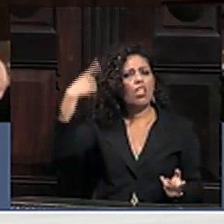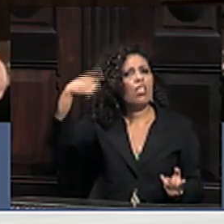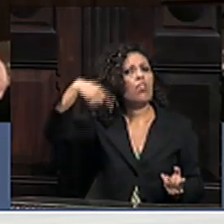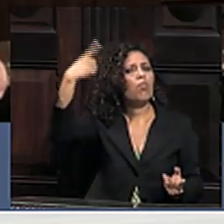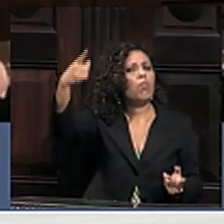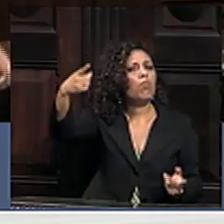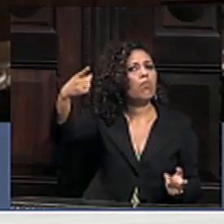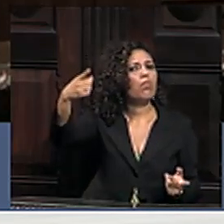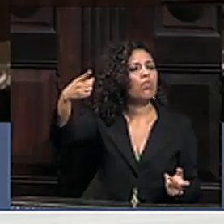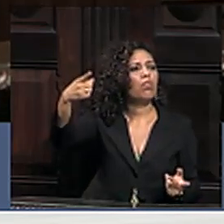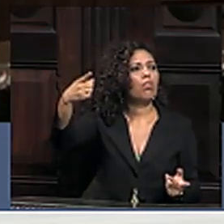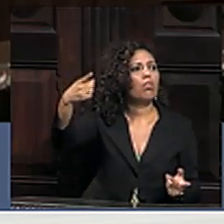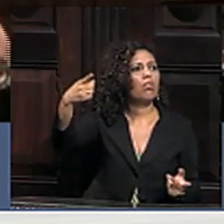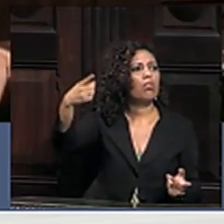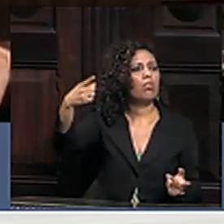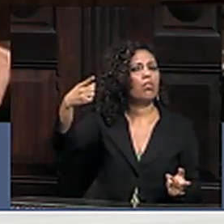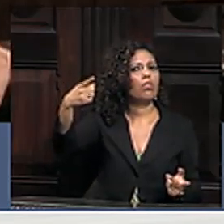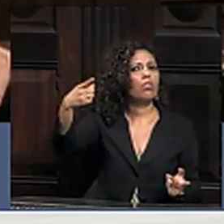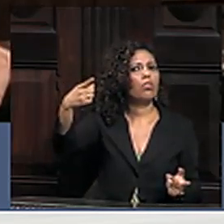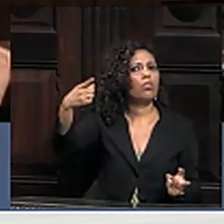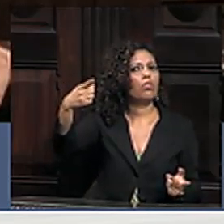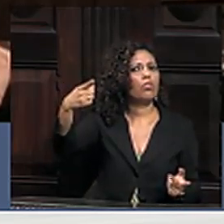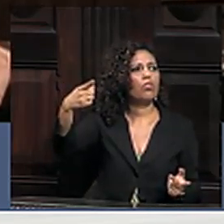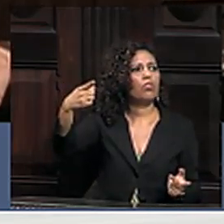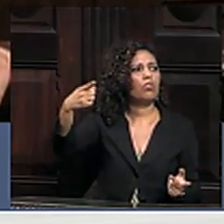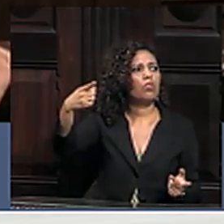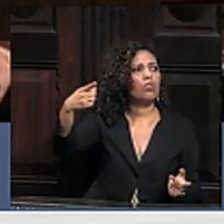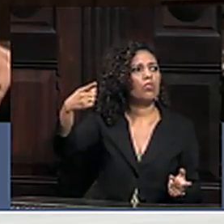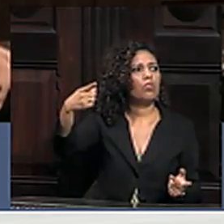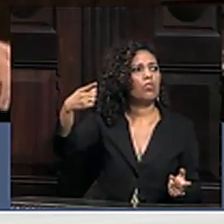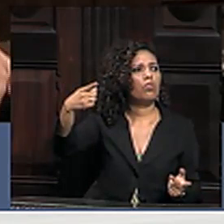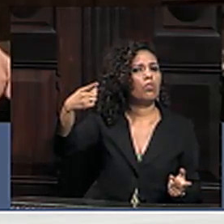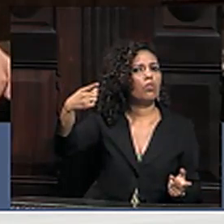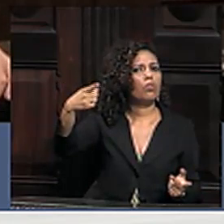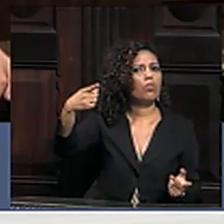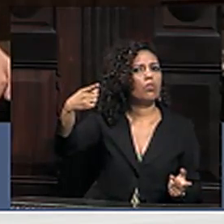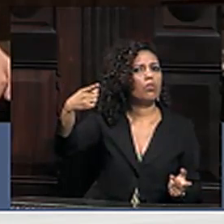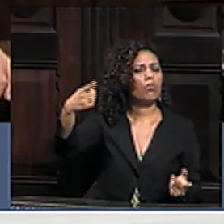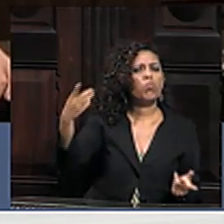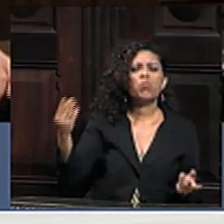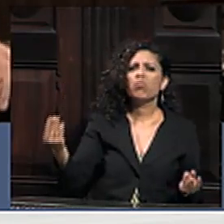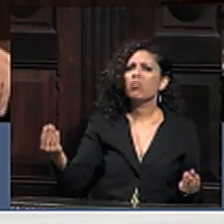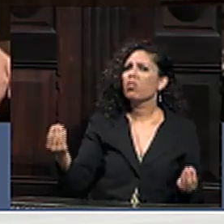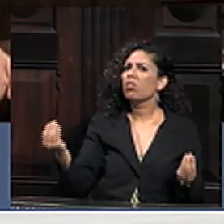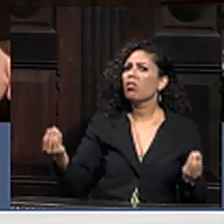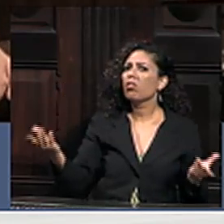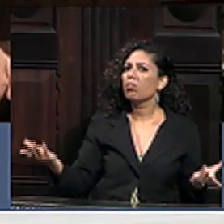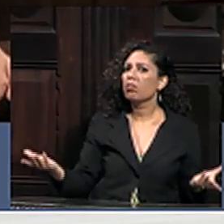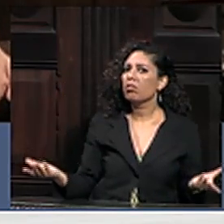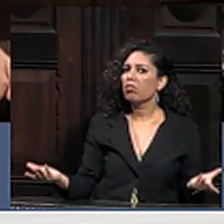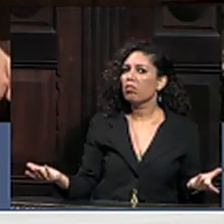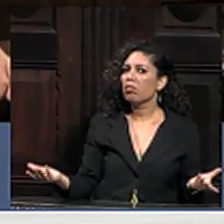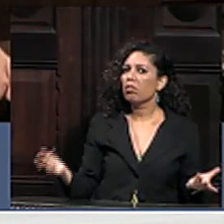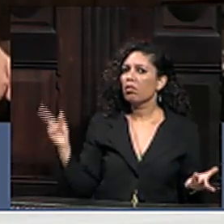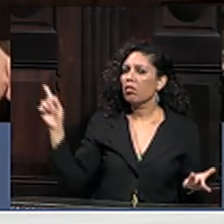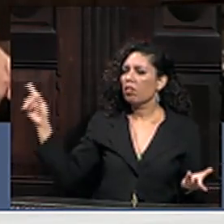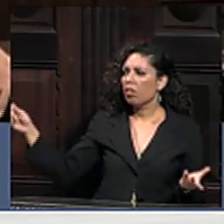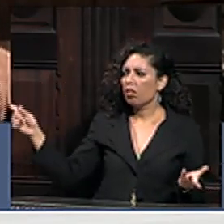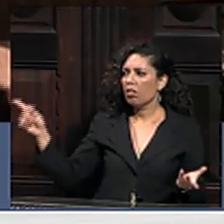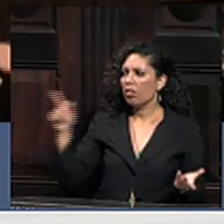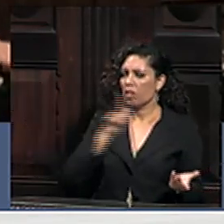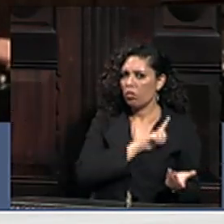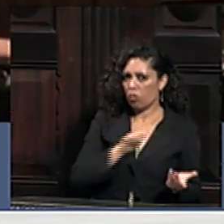futuro sentará no mesmo banco de réus, assumindo